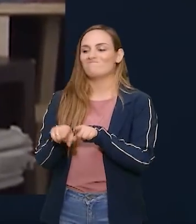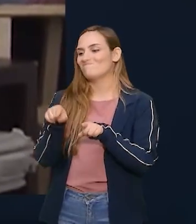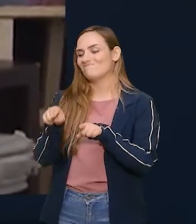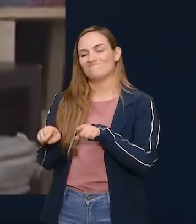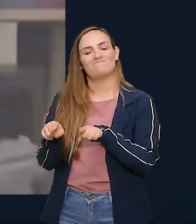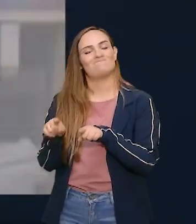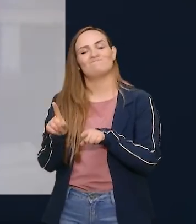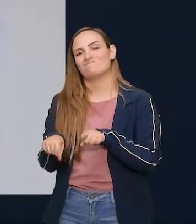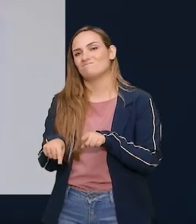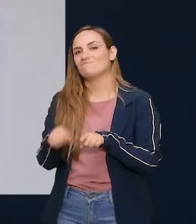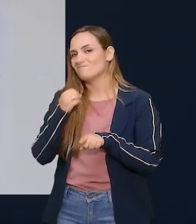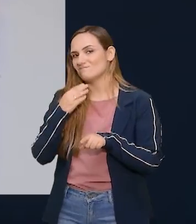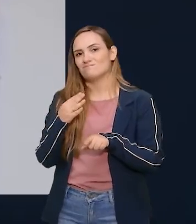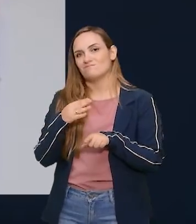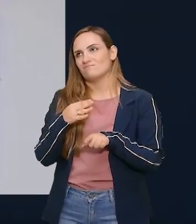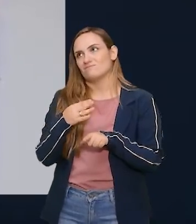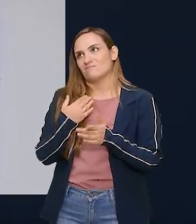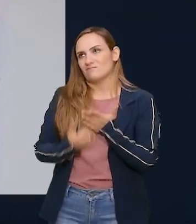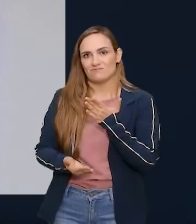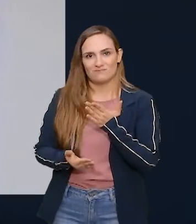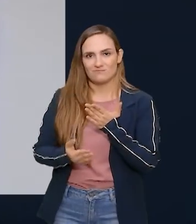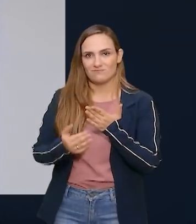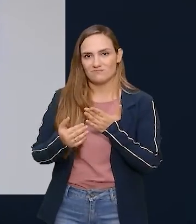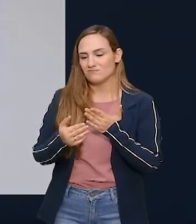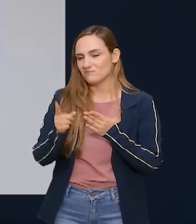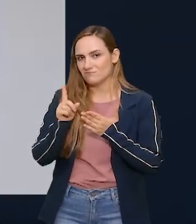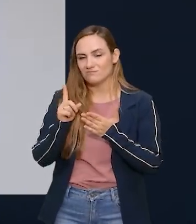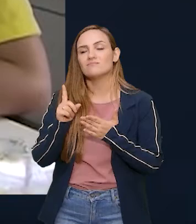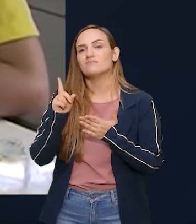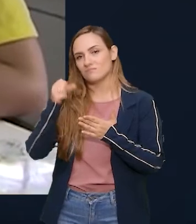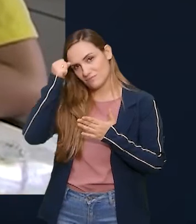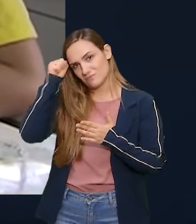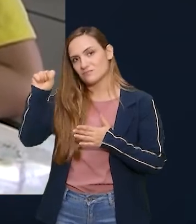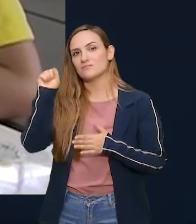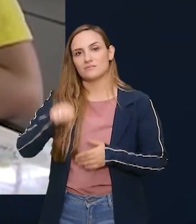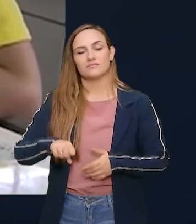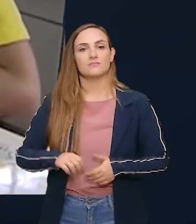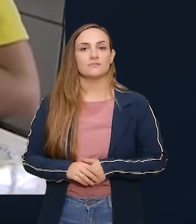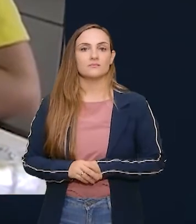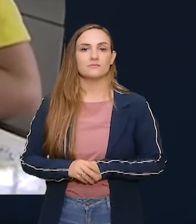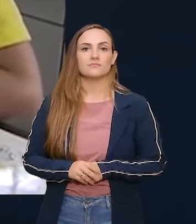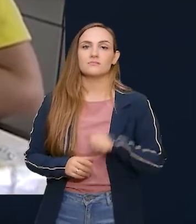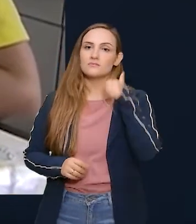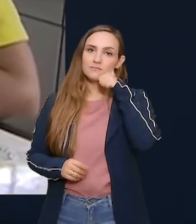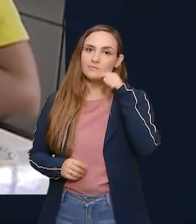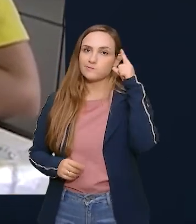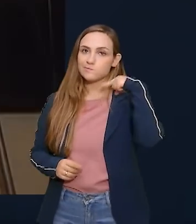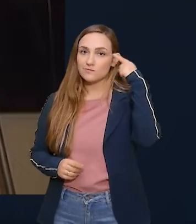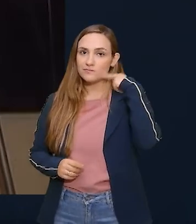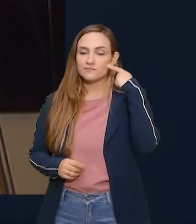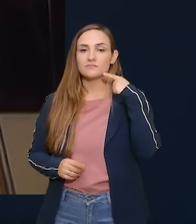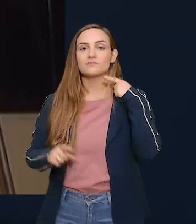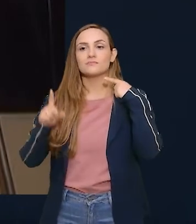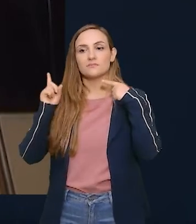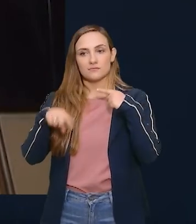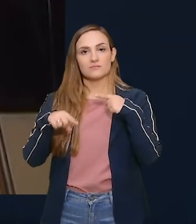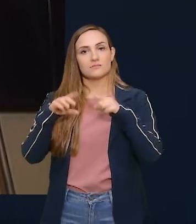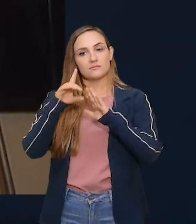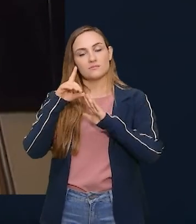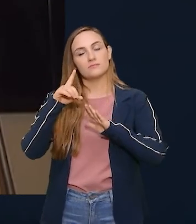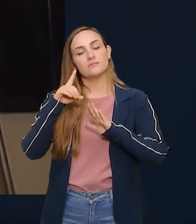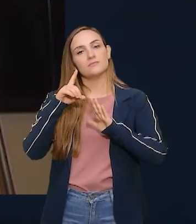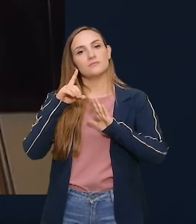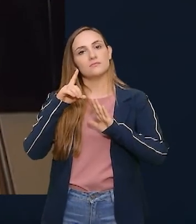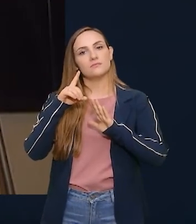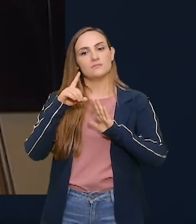em parceria. E essa parceria, ela não tem como dar errado. Ela é 100% sucesso. Para esta advogada